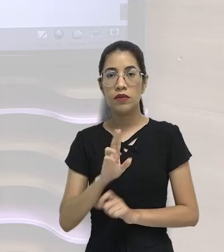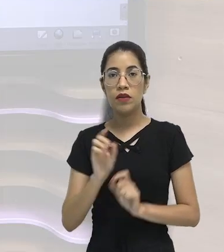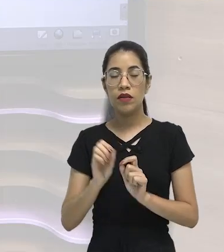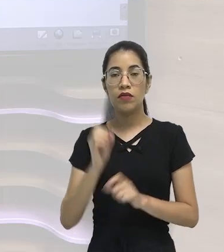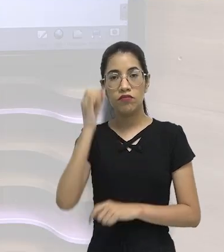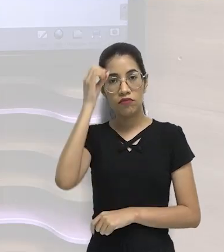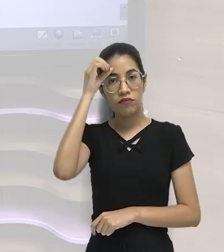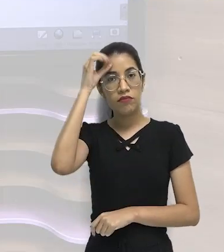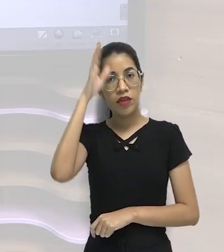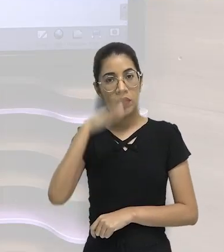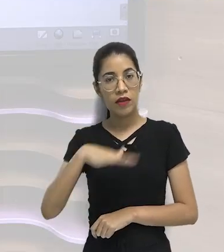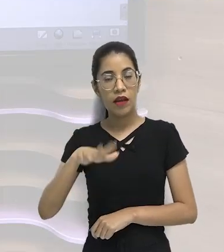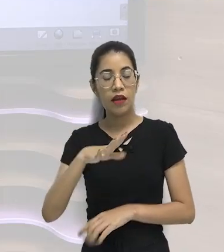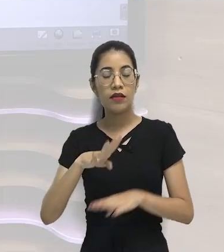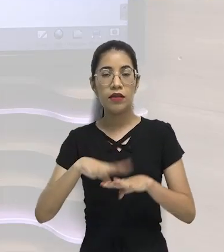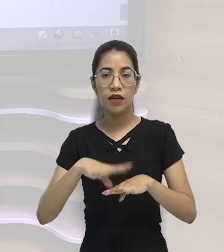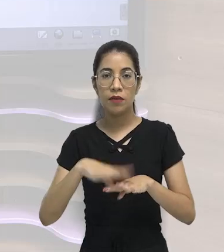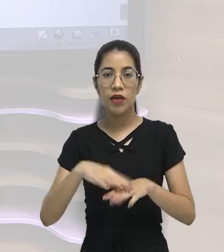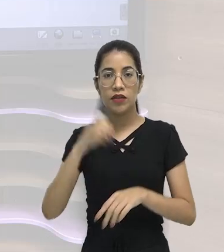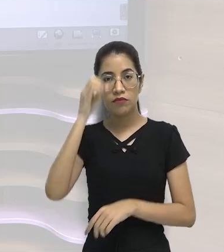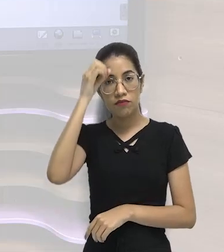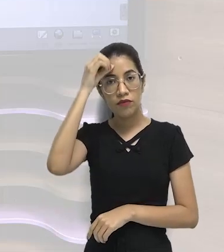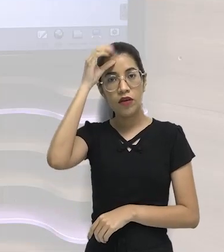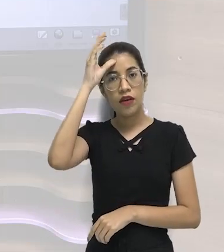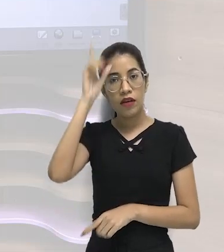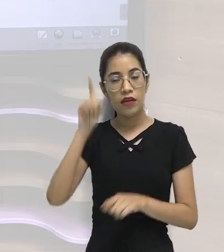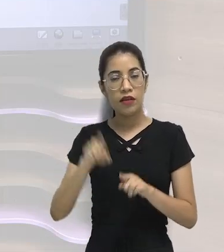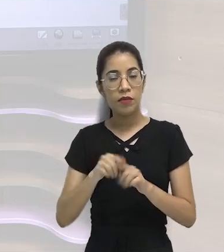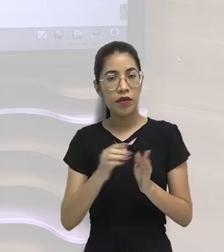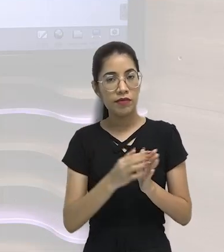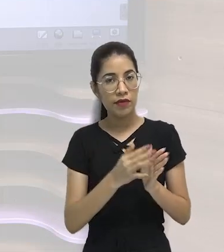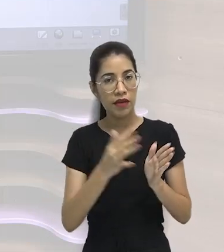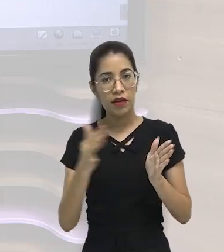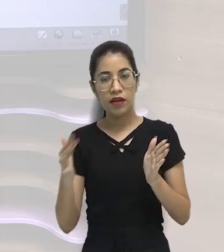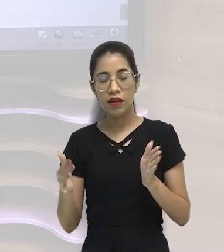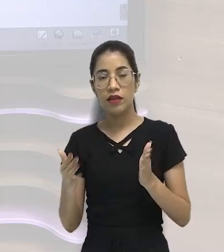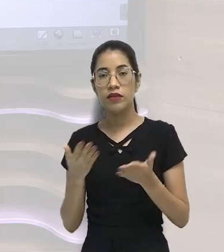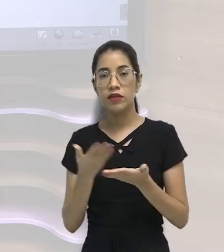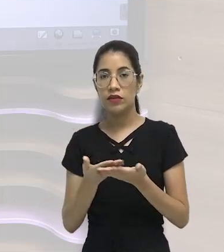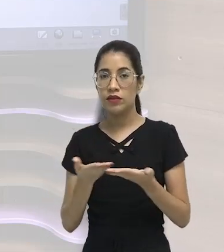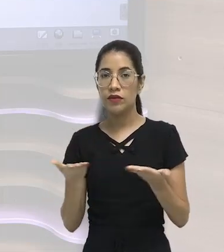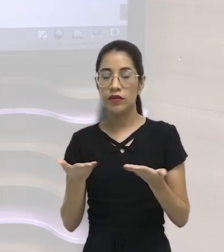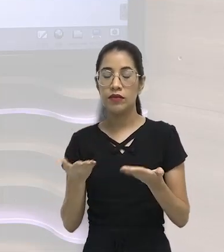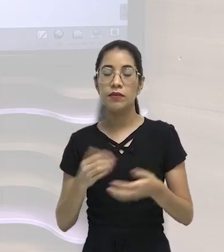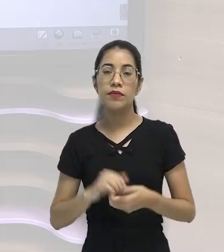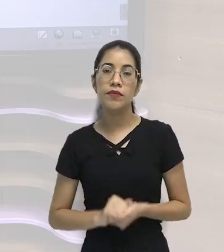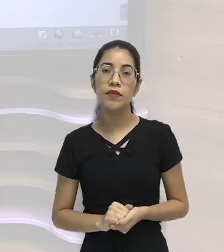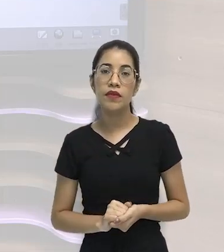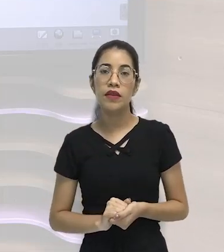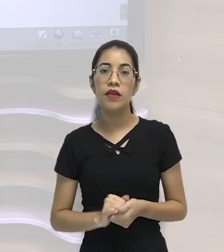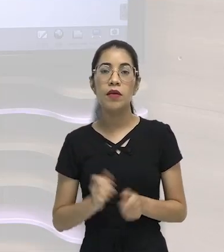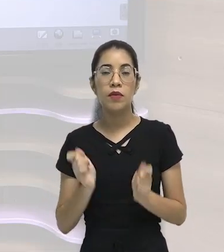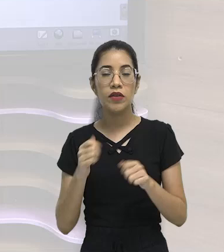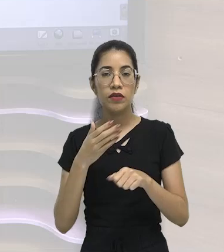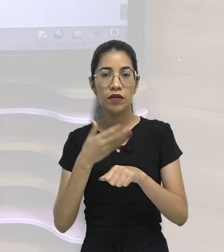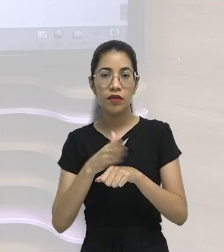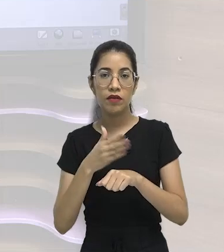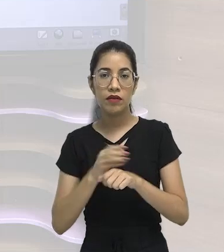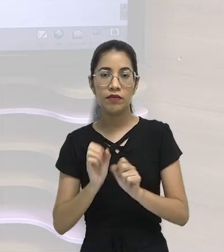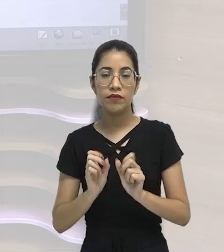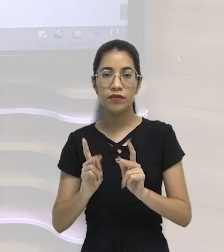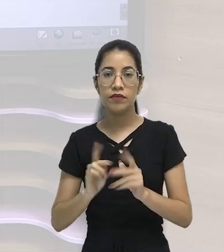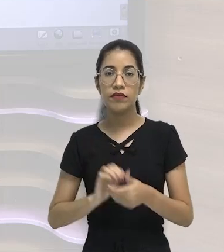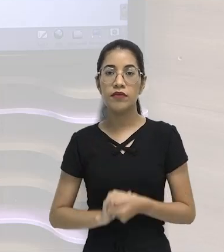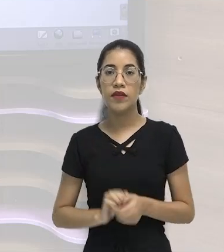os conhecimentos matemáticos que nós adquirimos ao longo dessa unidade, tá? para resolver as questões aí.